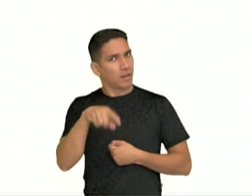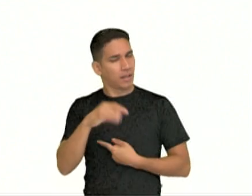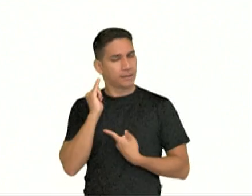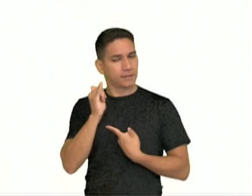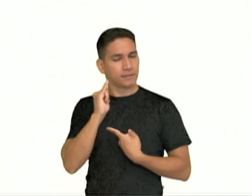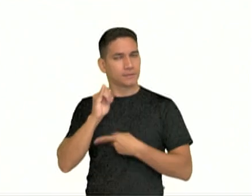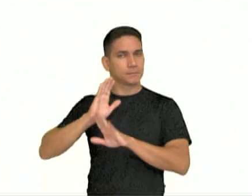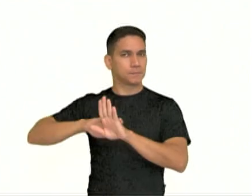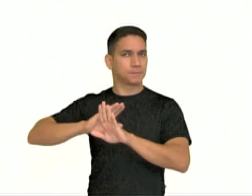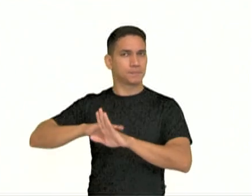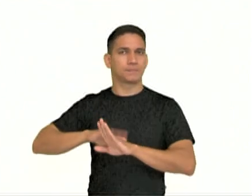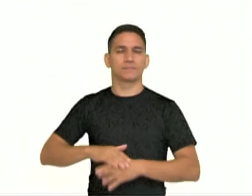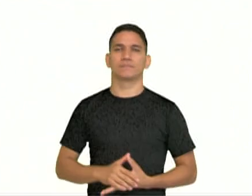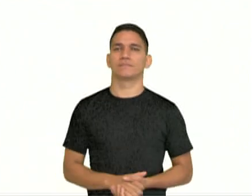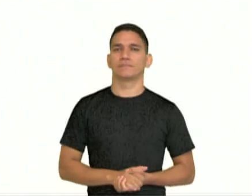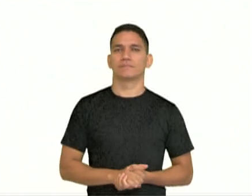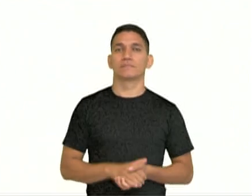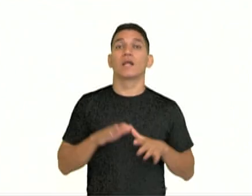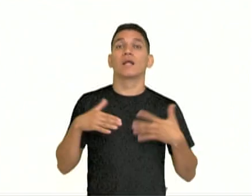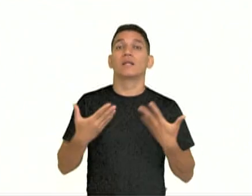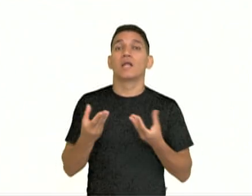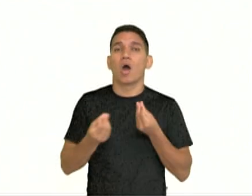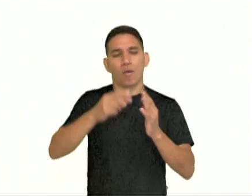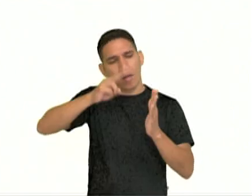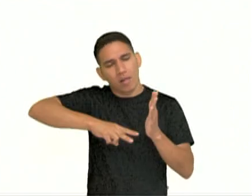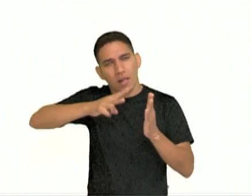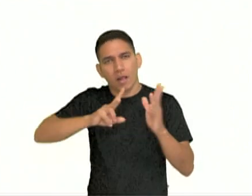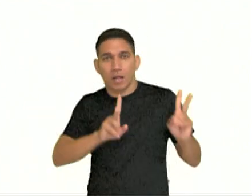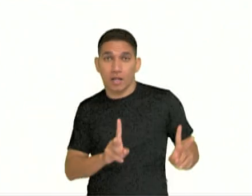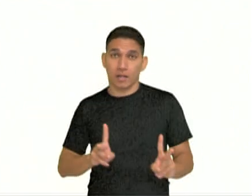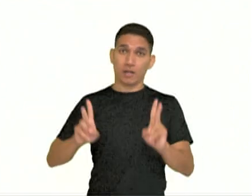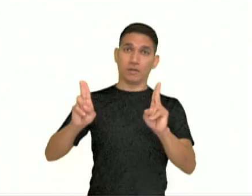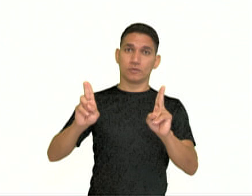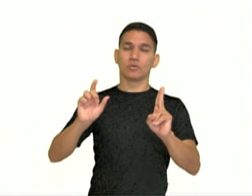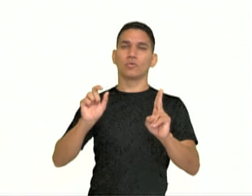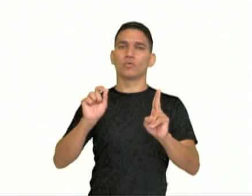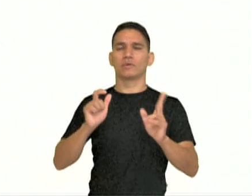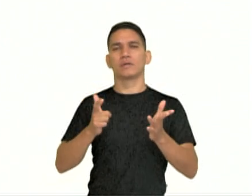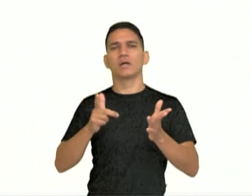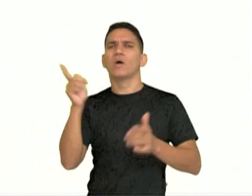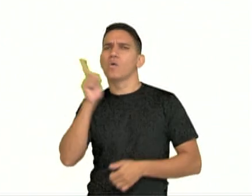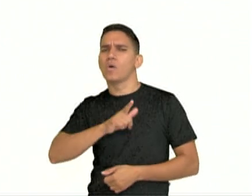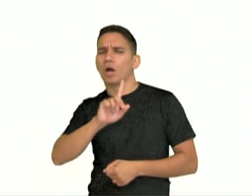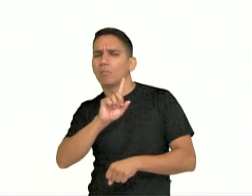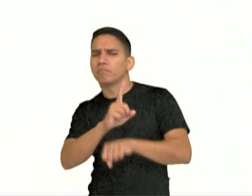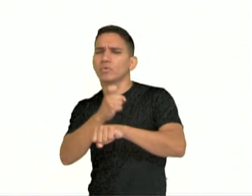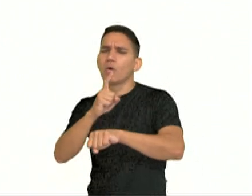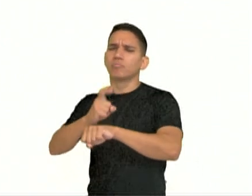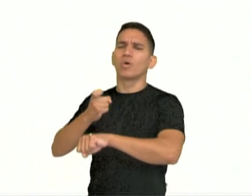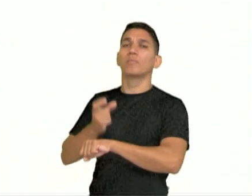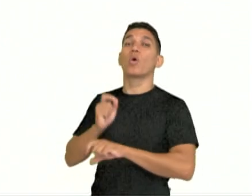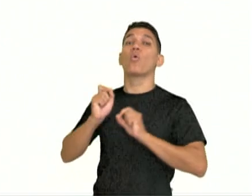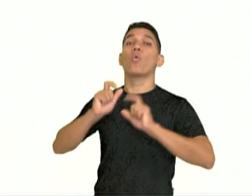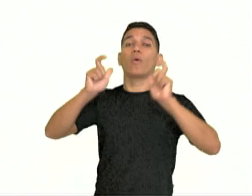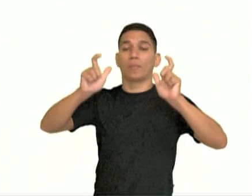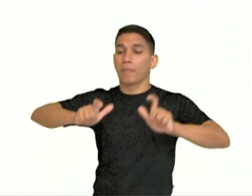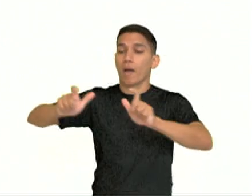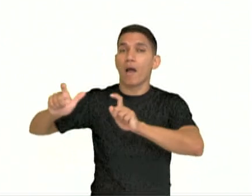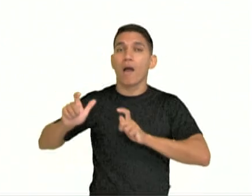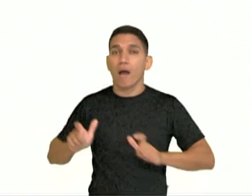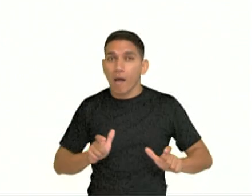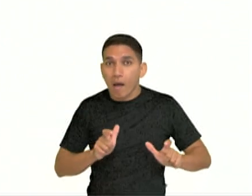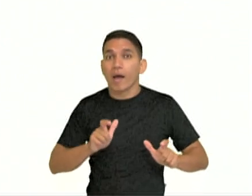narrativa. Por meio da leitura do fragmento, né? Então foi possível identificar o espaço que a